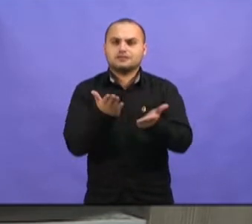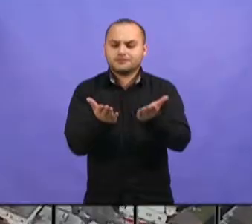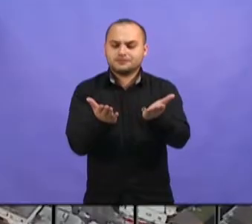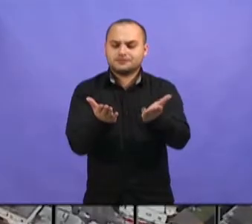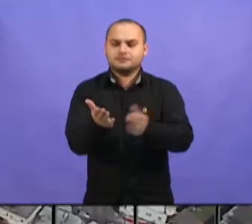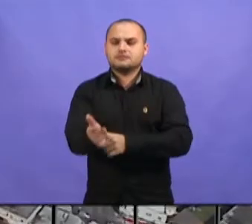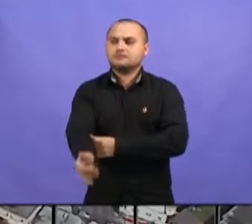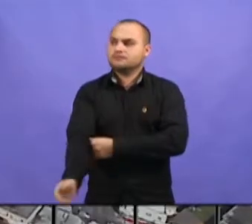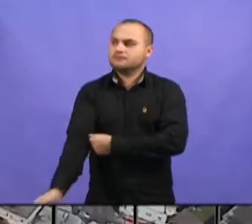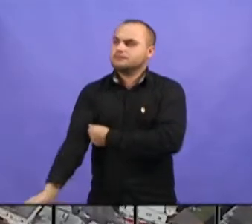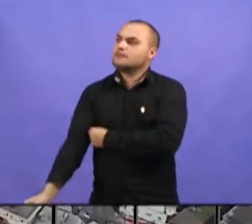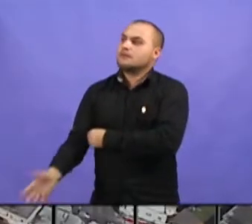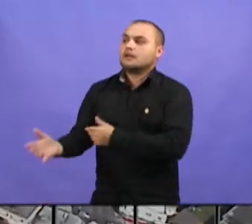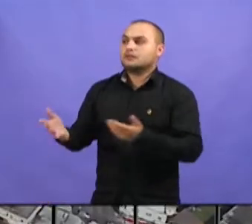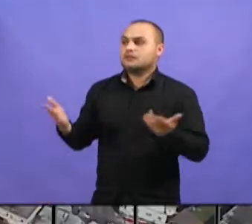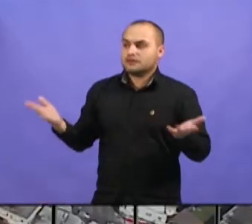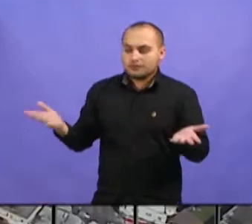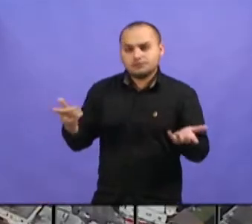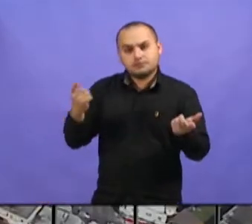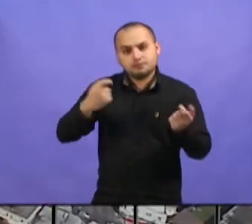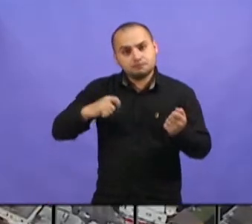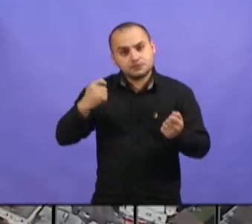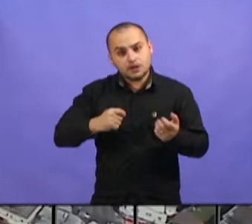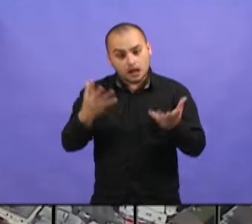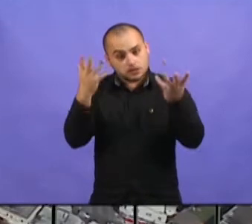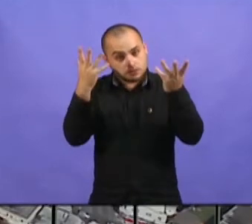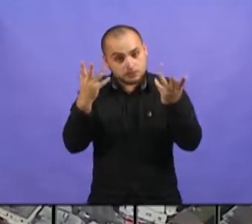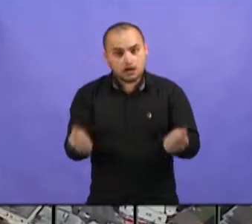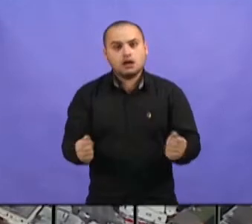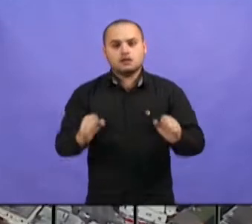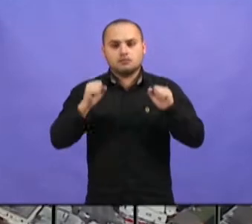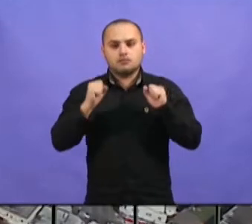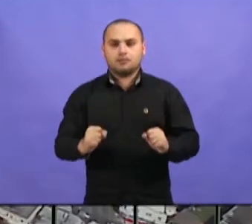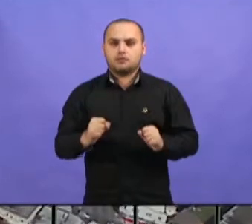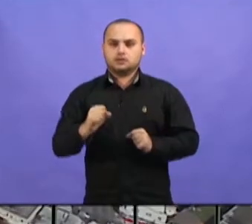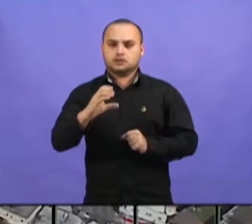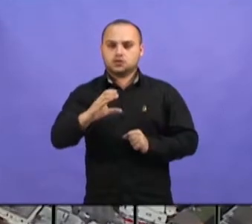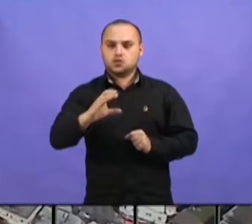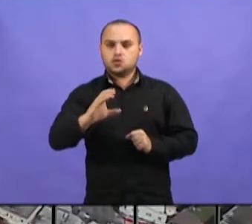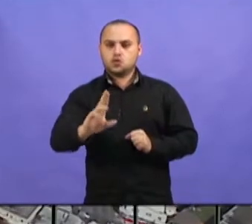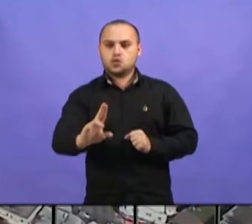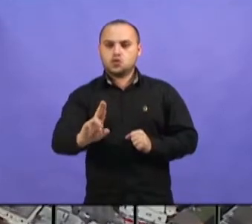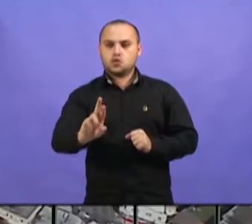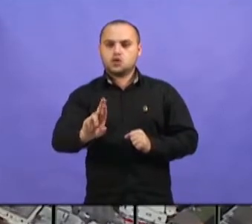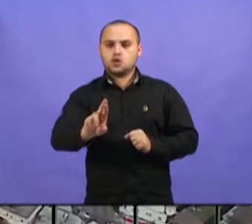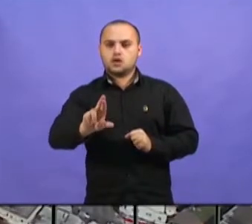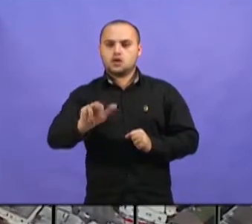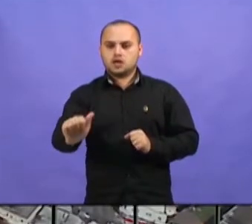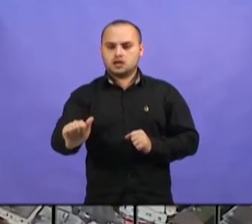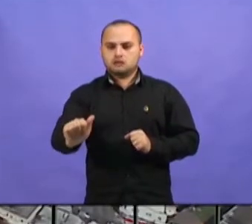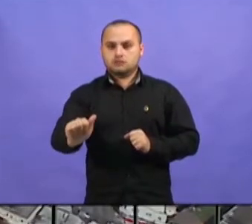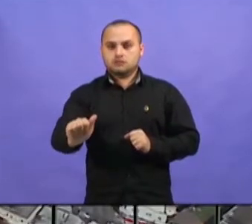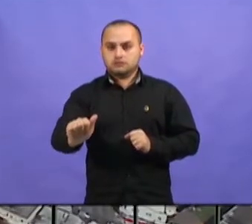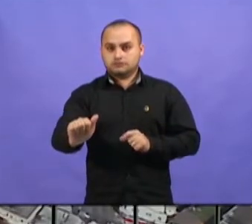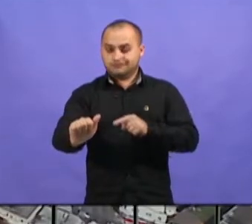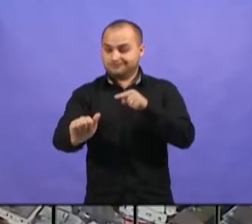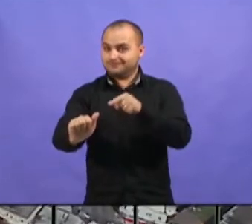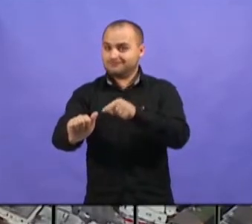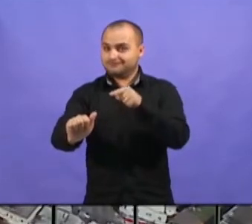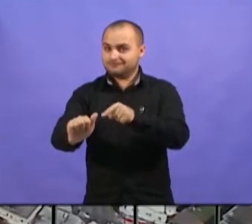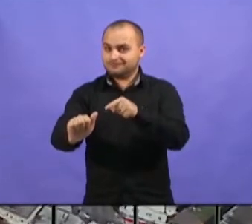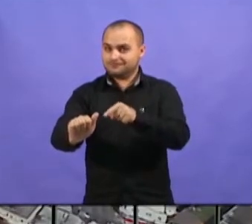Aceitar a possibilidade de cura. Você tem o diagnóstico provável de câncer, ou mesmo o